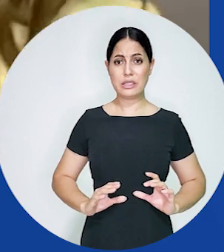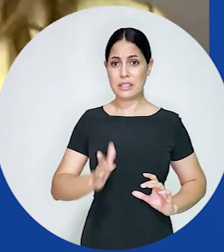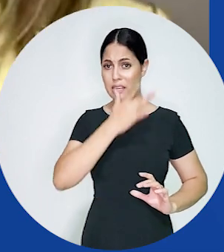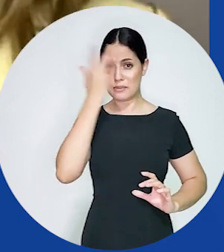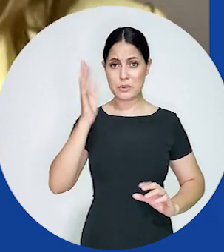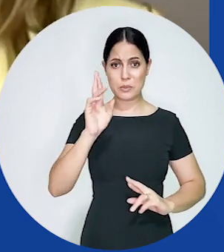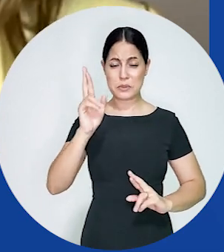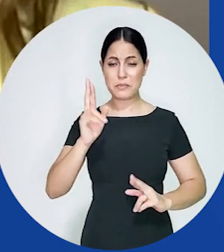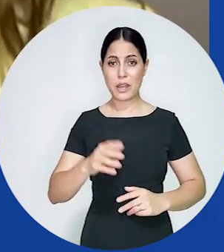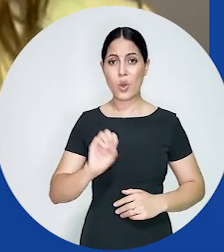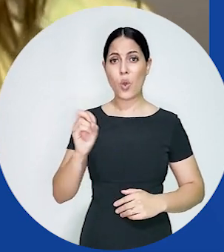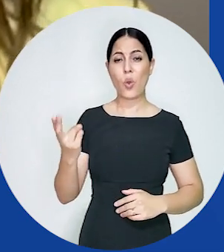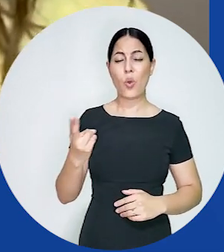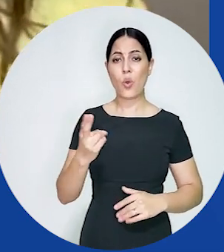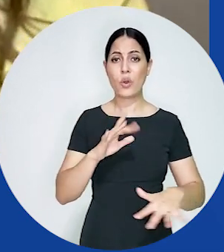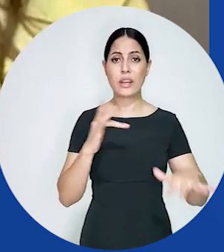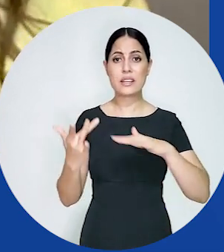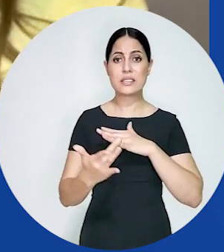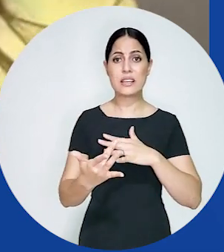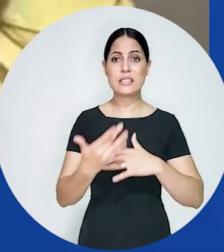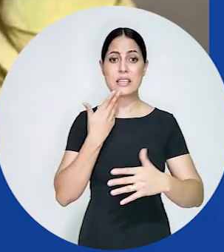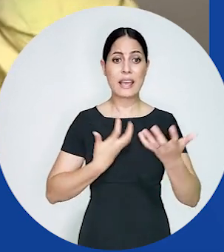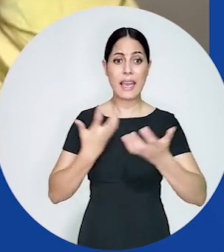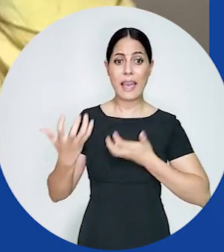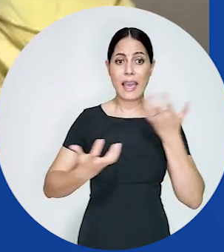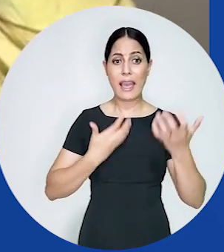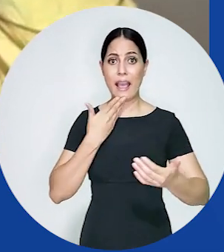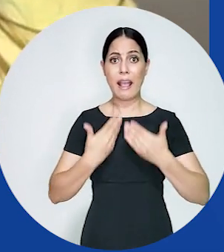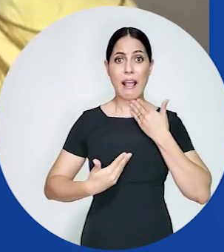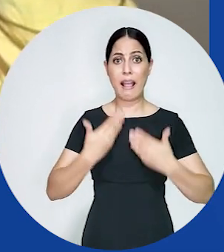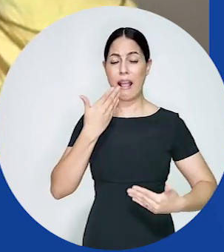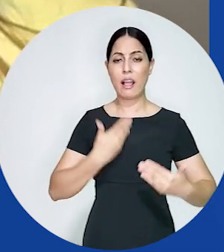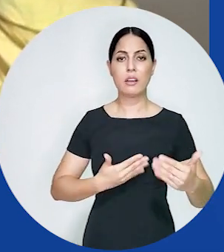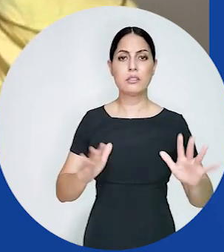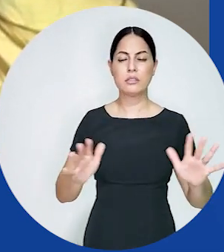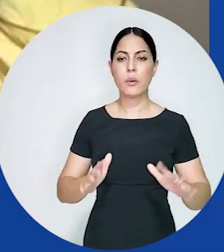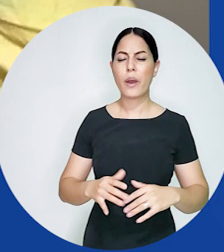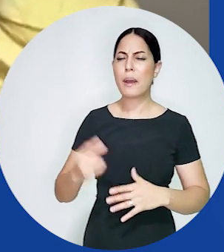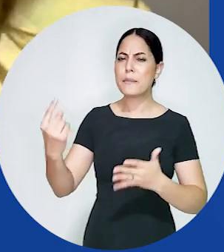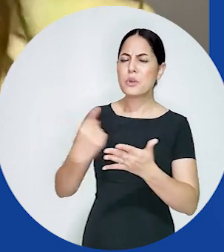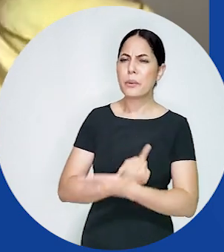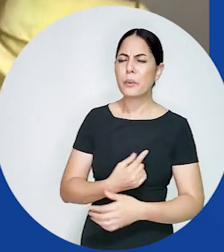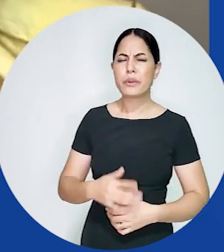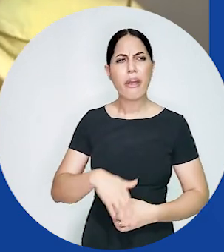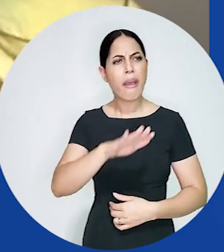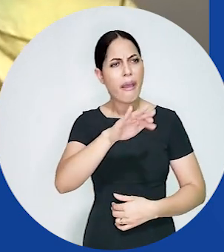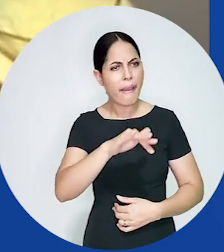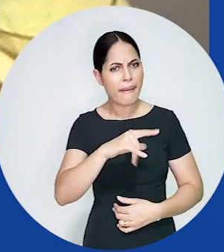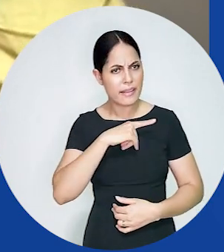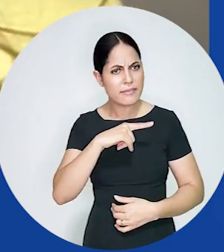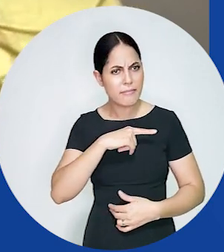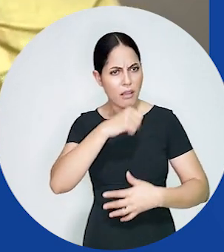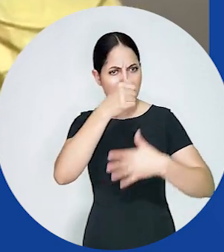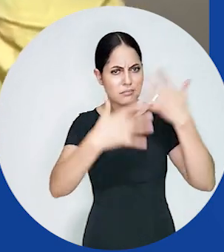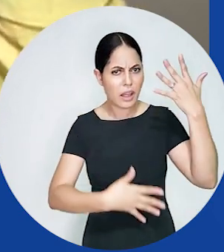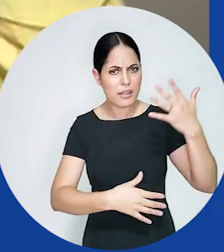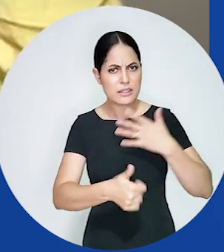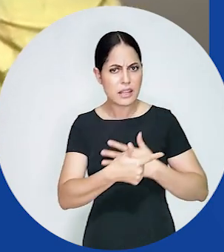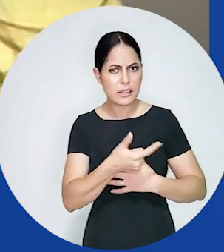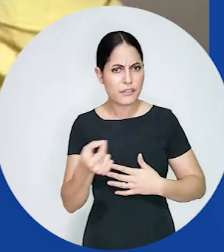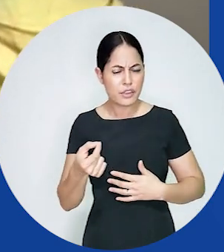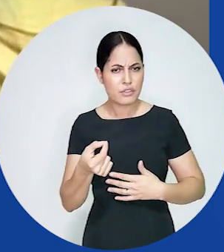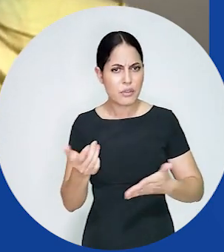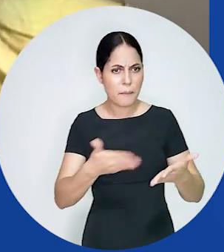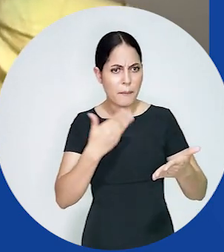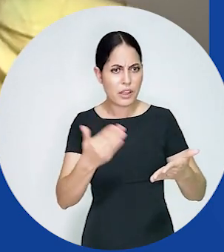comporto no tempo que as redes demandam. Então, muitas vezes as pessoas chegam para mim, o Supremo decidiu alguma coisa, uma decisão de